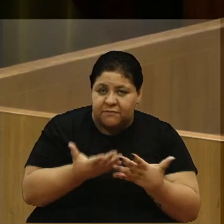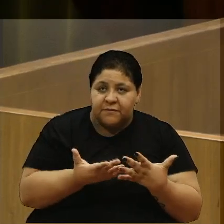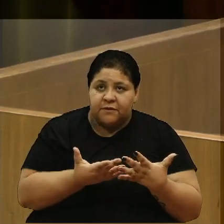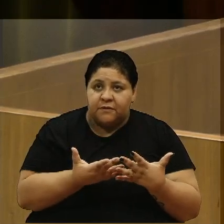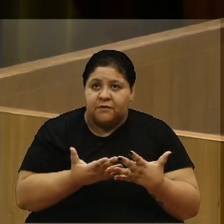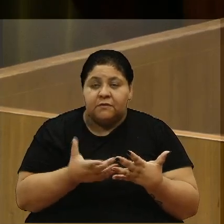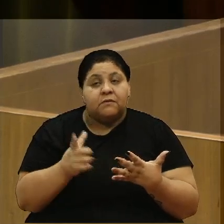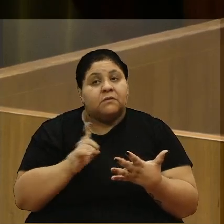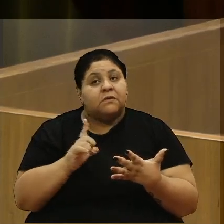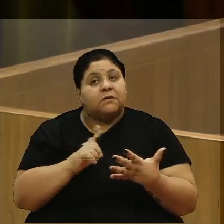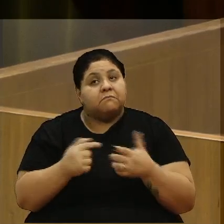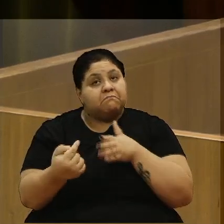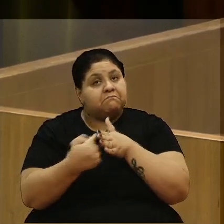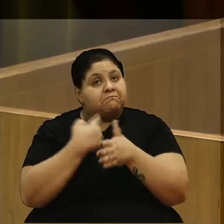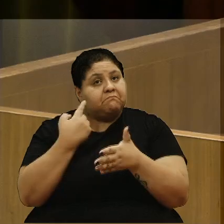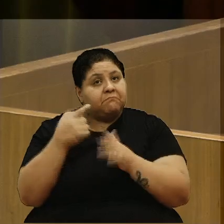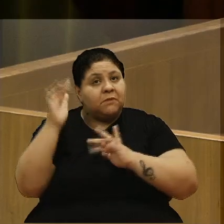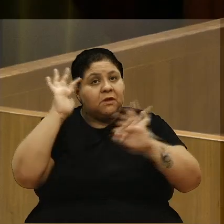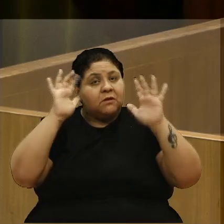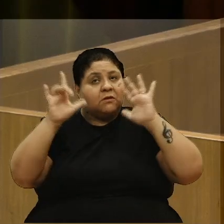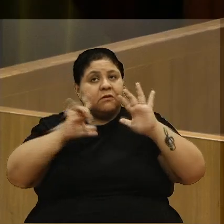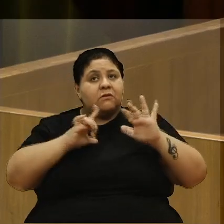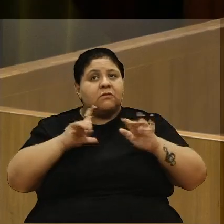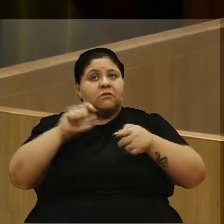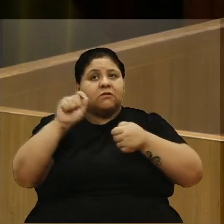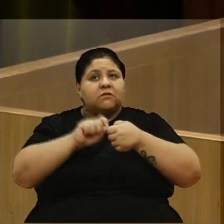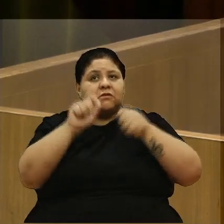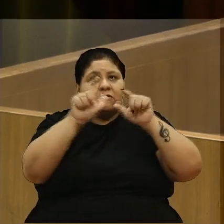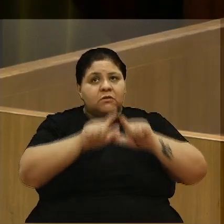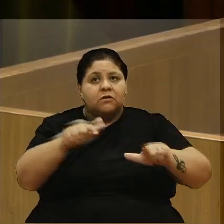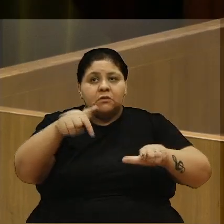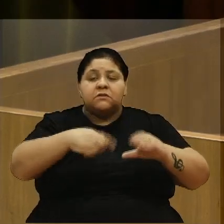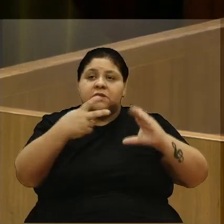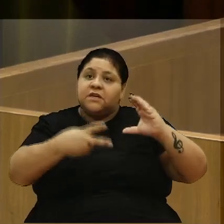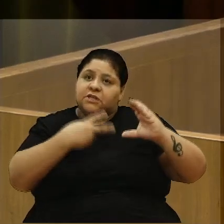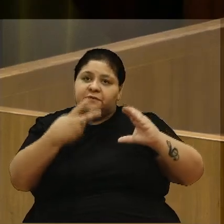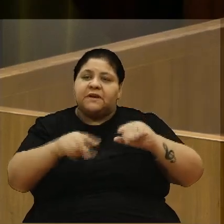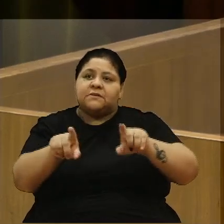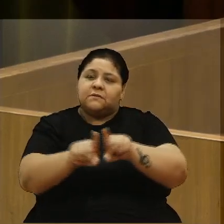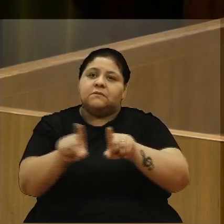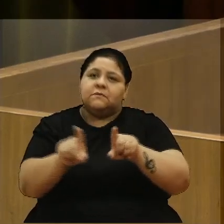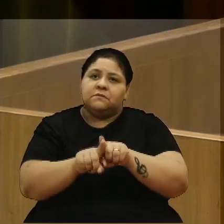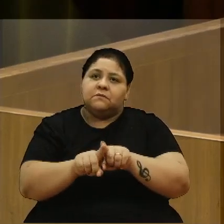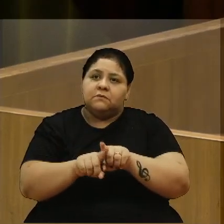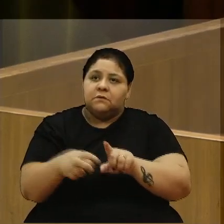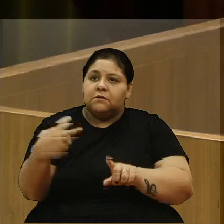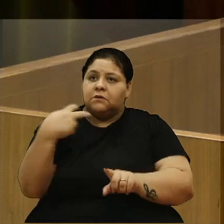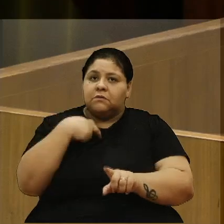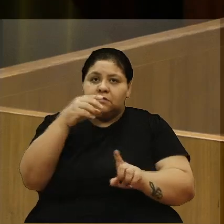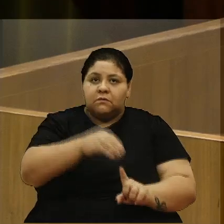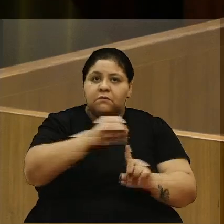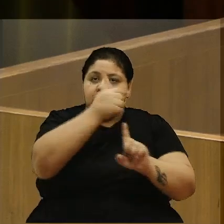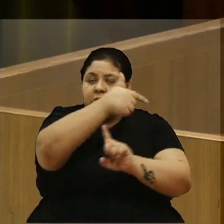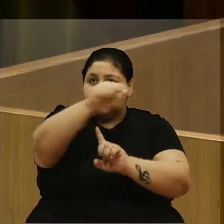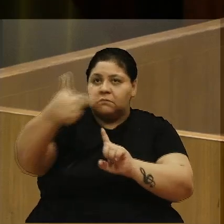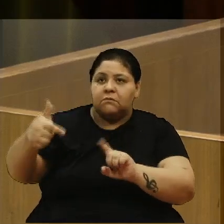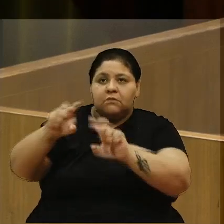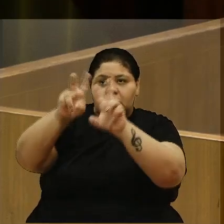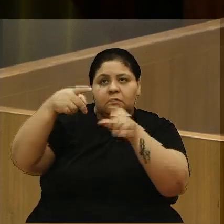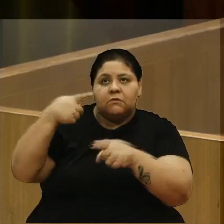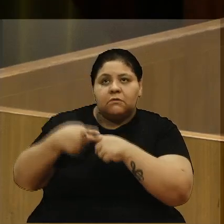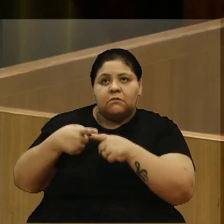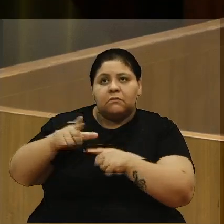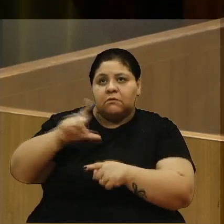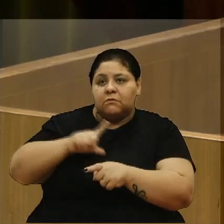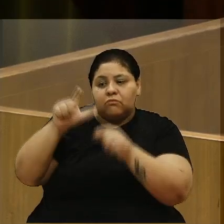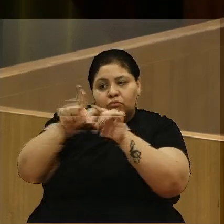Nós temos que se questionar. Imaginem se nós tivéssemos que fazer a limpeza aqui da Câmara de Vereadores. Nós não poderíamos dar prioridade para outras coisas, porque nós teríamos